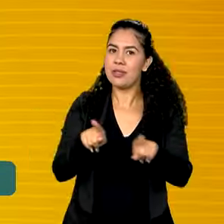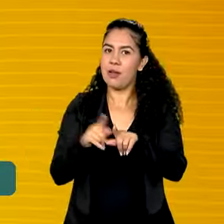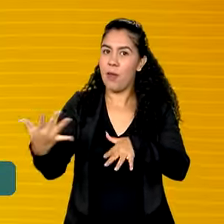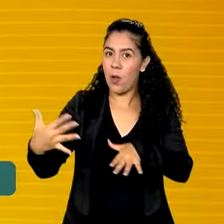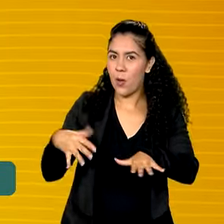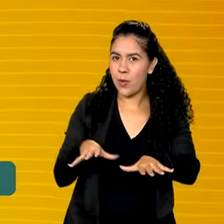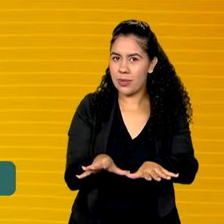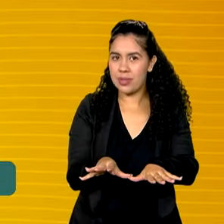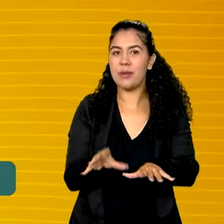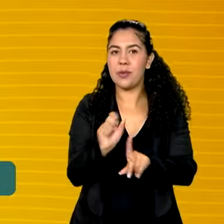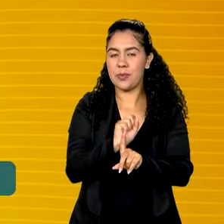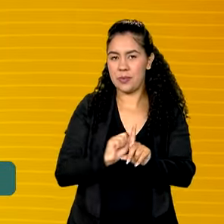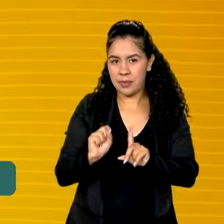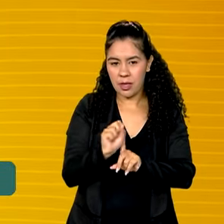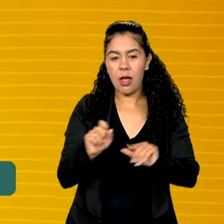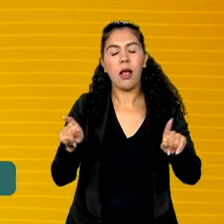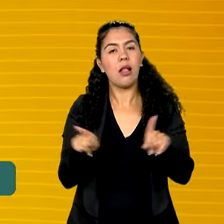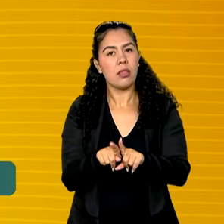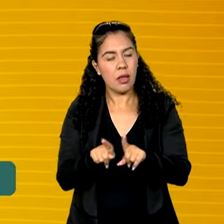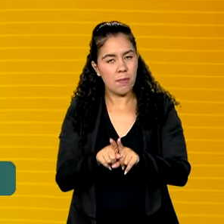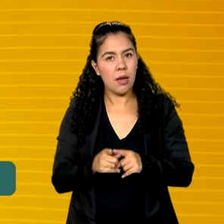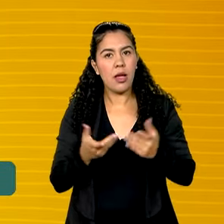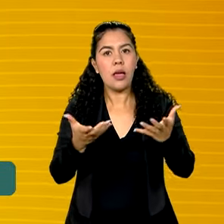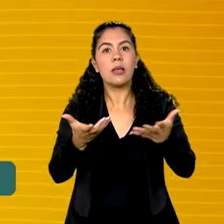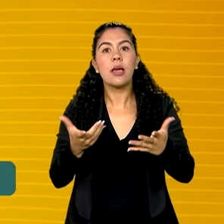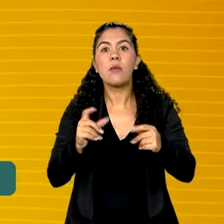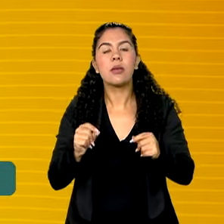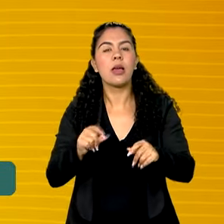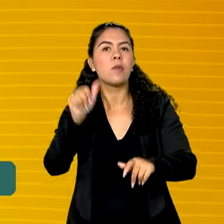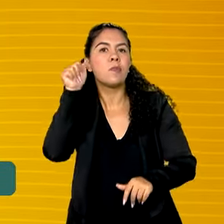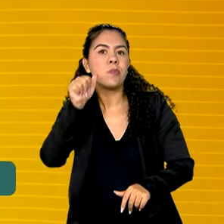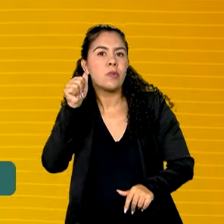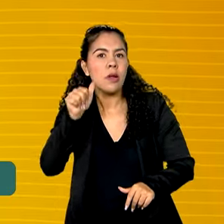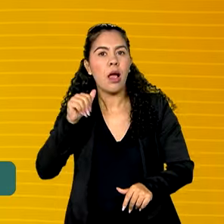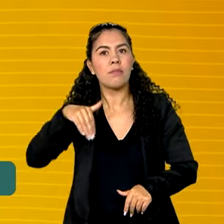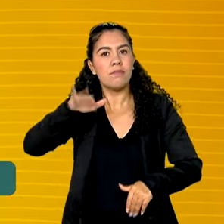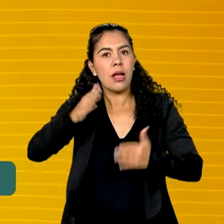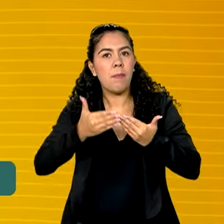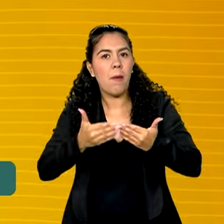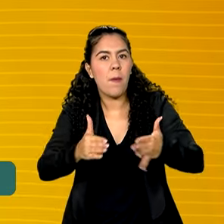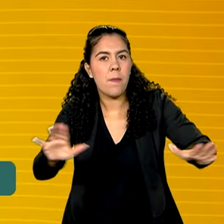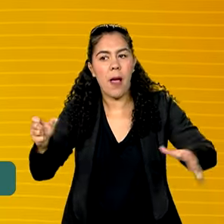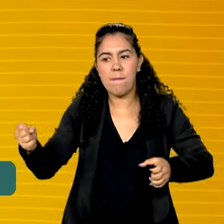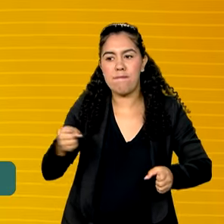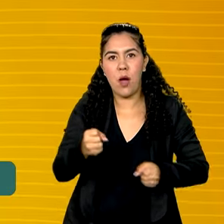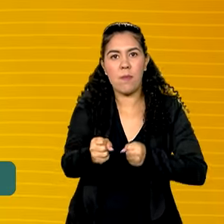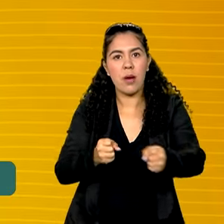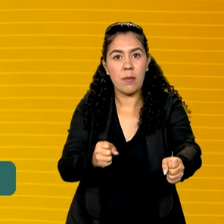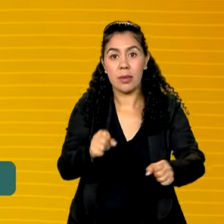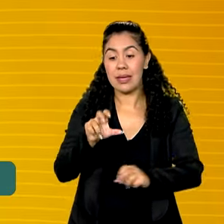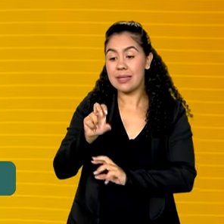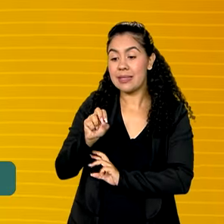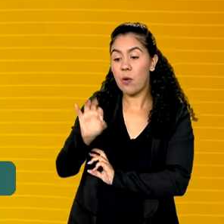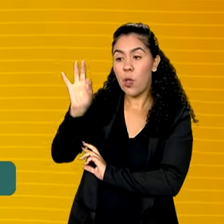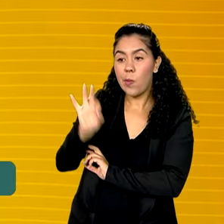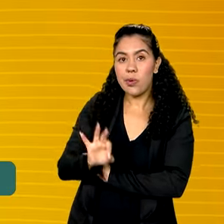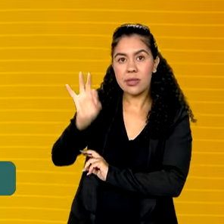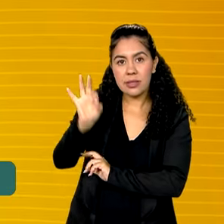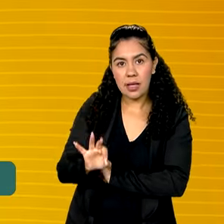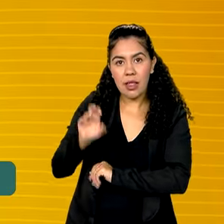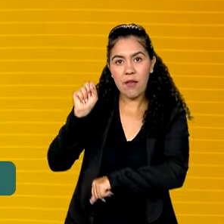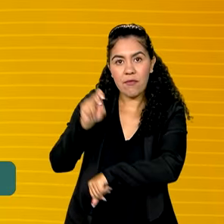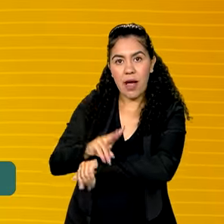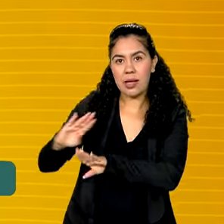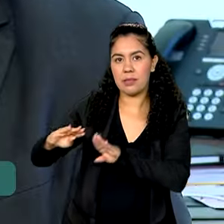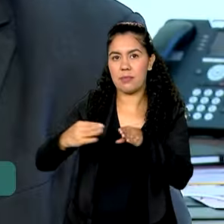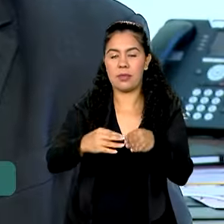social. Também quer aumentar a participação das mulheres, já que pelo menos 50% das vagas são destinadas